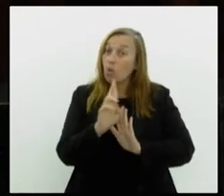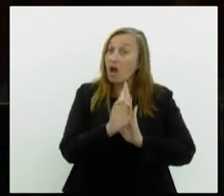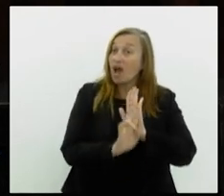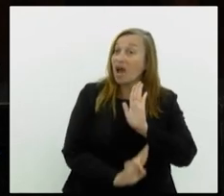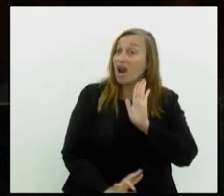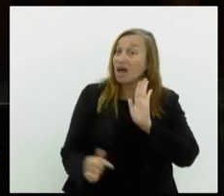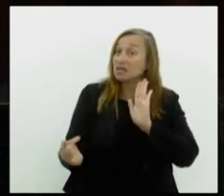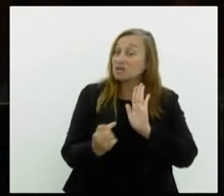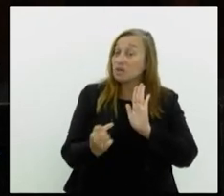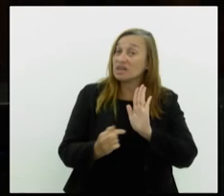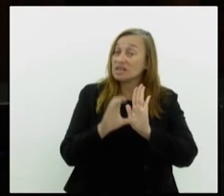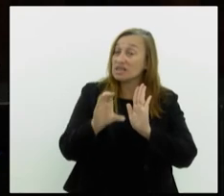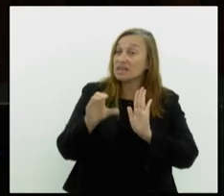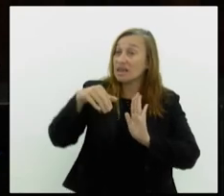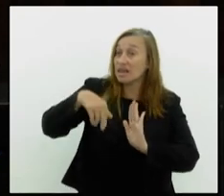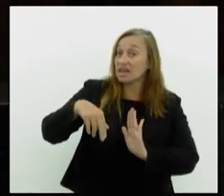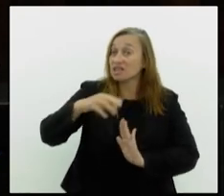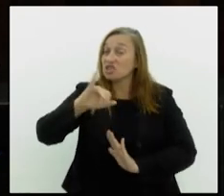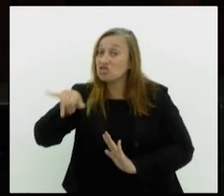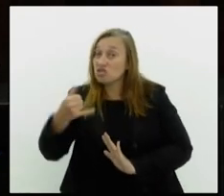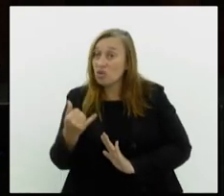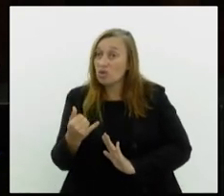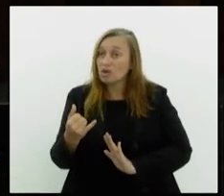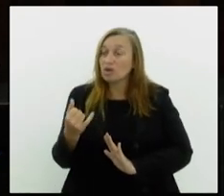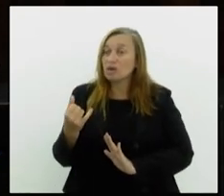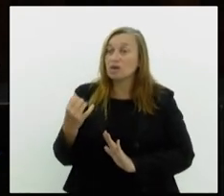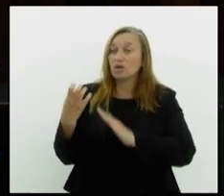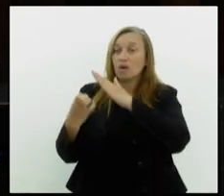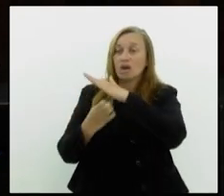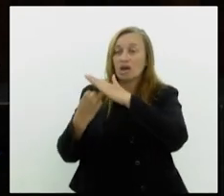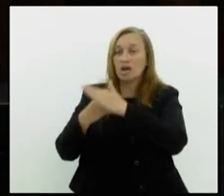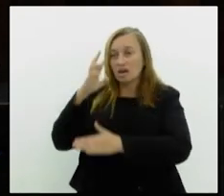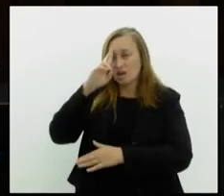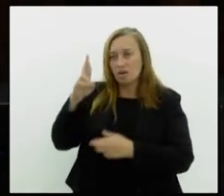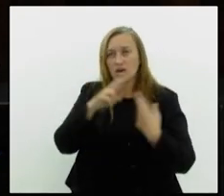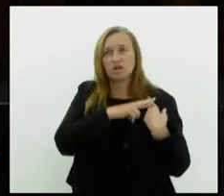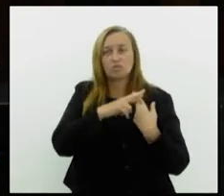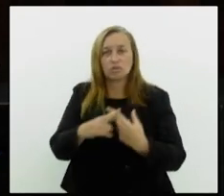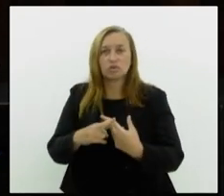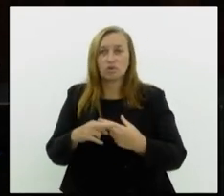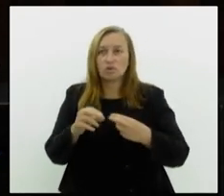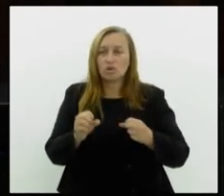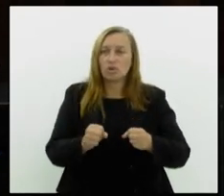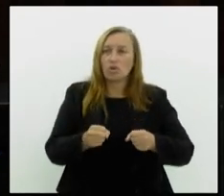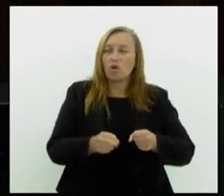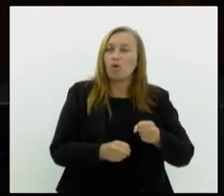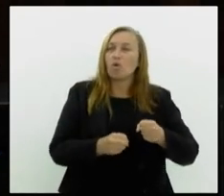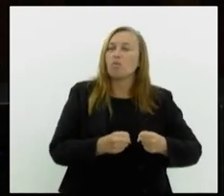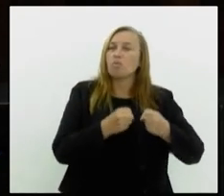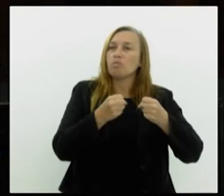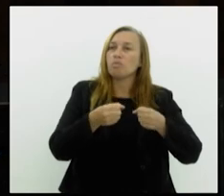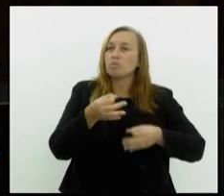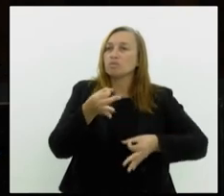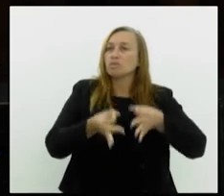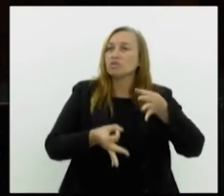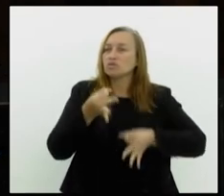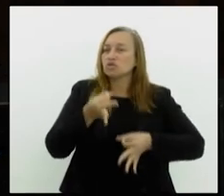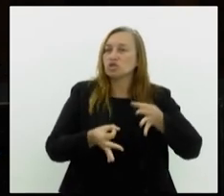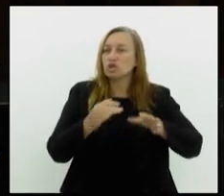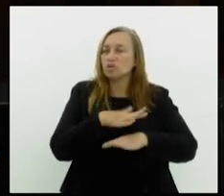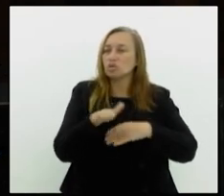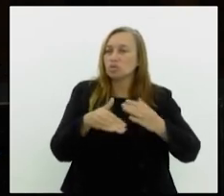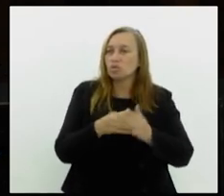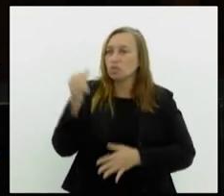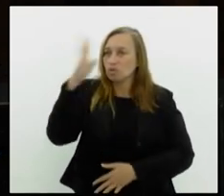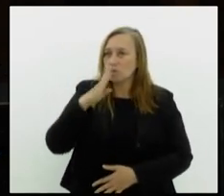do CNJ, que é o órgão correcional do Poder Judiciário em todo o Brasil. Eles